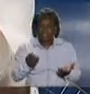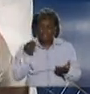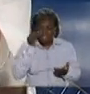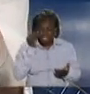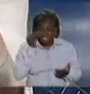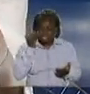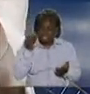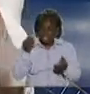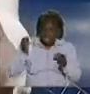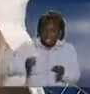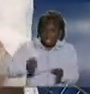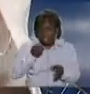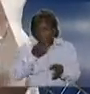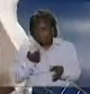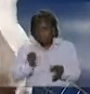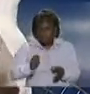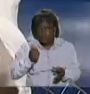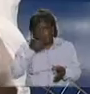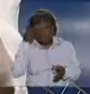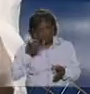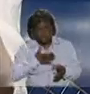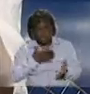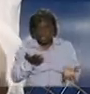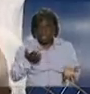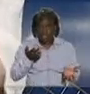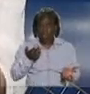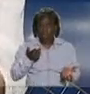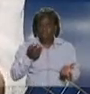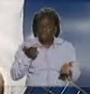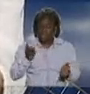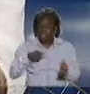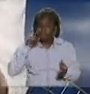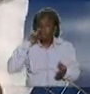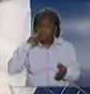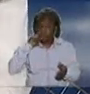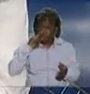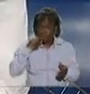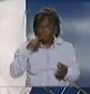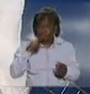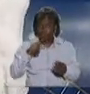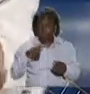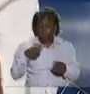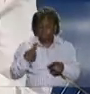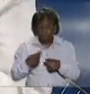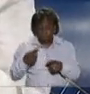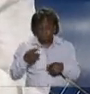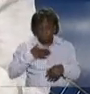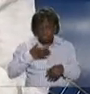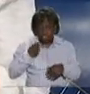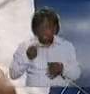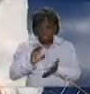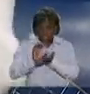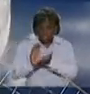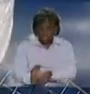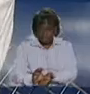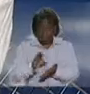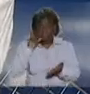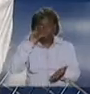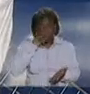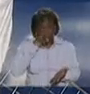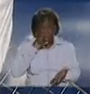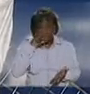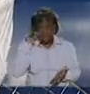testando o seu modelo, testando os seus produtos. Então, esta fase é uma fase de alto risco, tanto o risco para o empreendedor quanto o risco